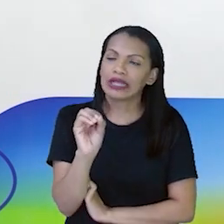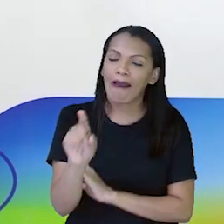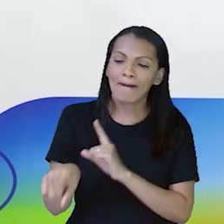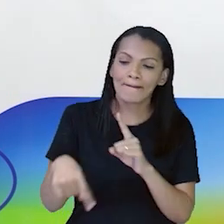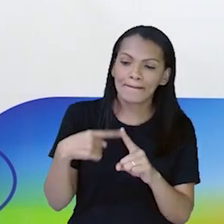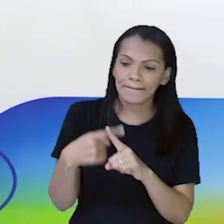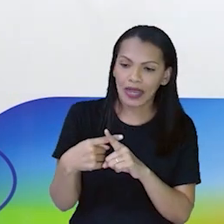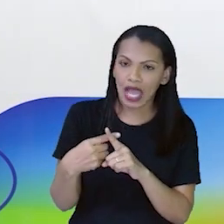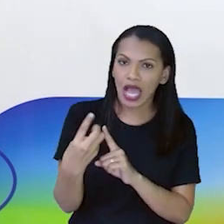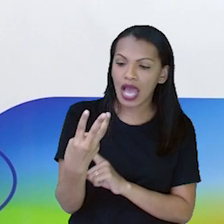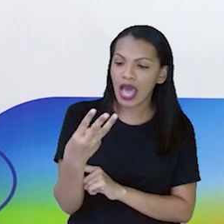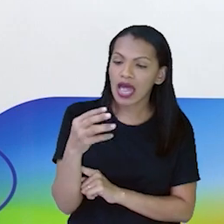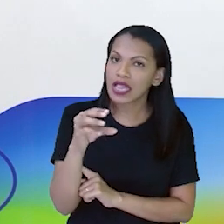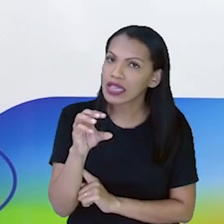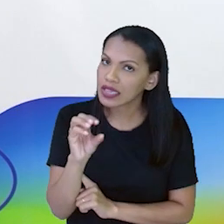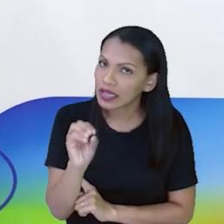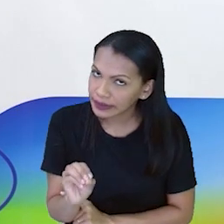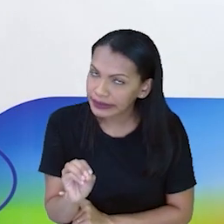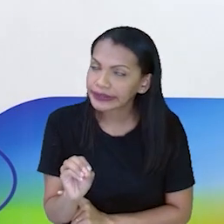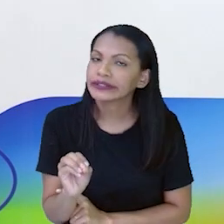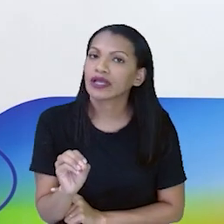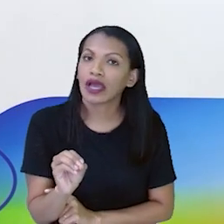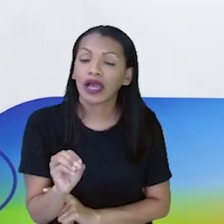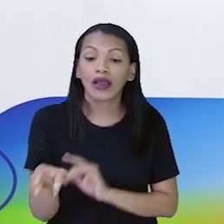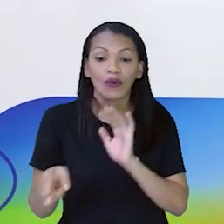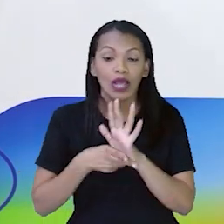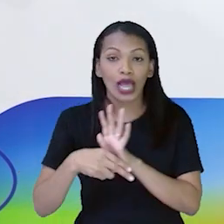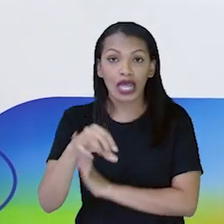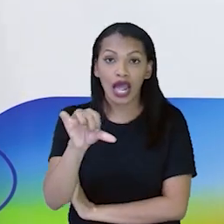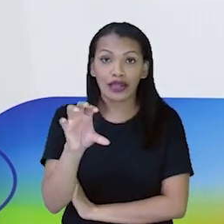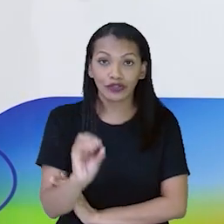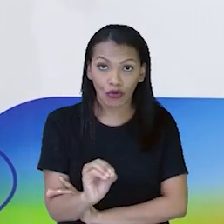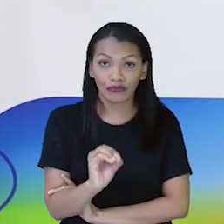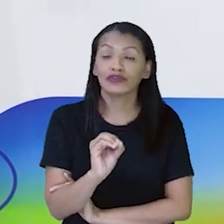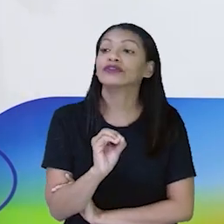70, 80, 90. E agora o